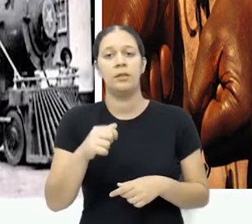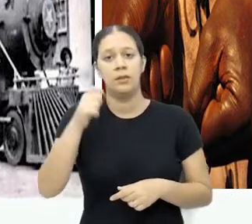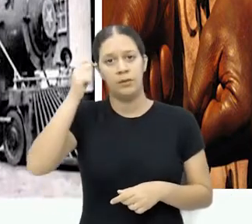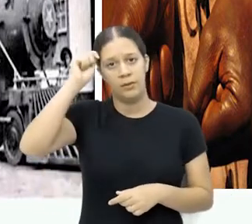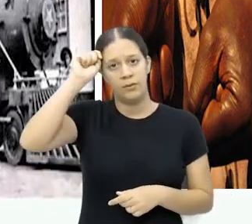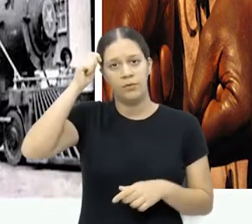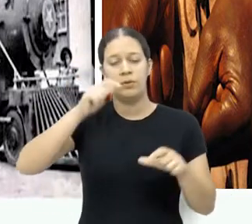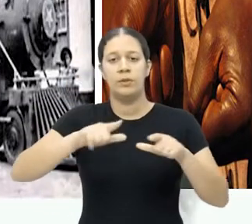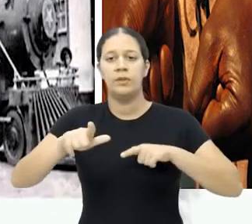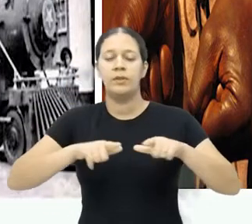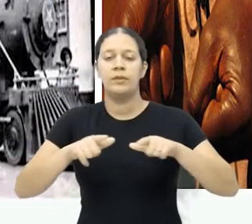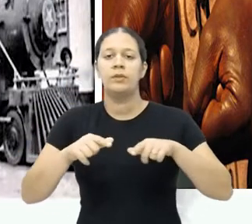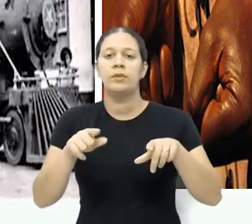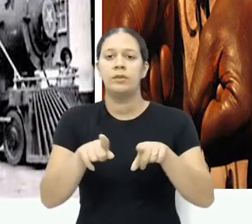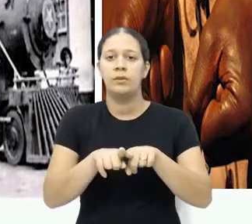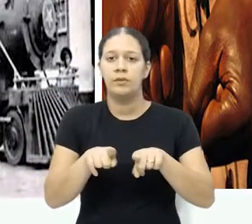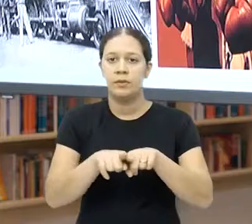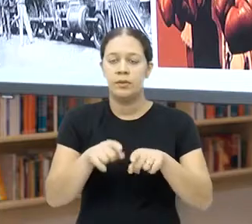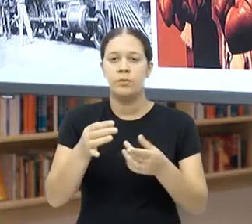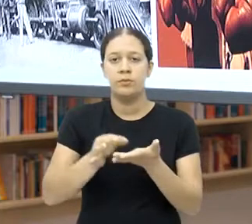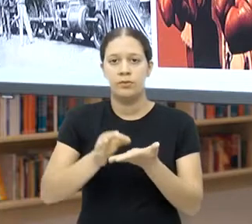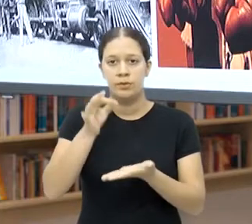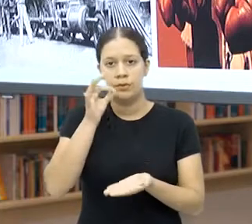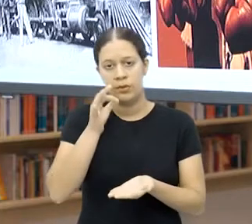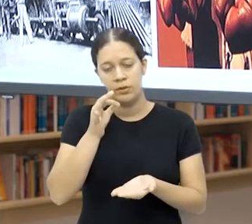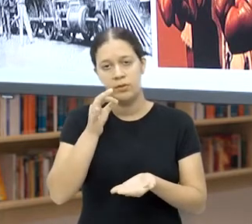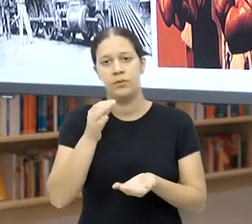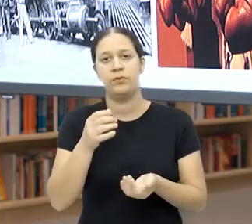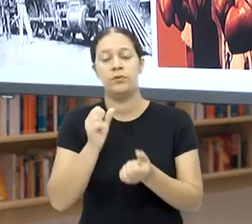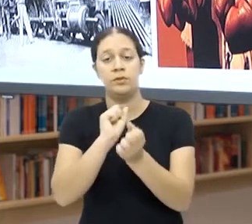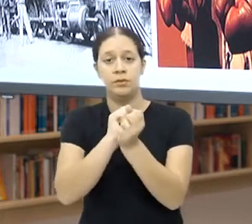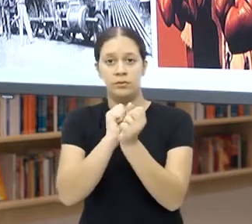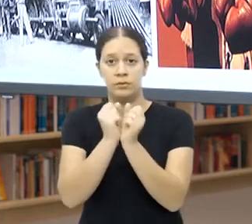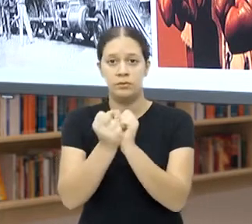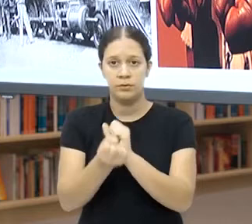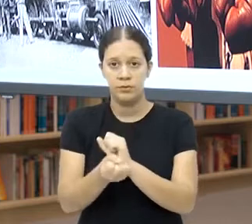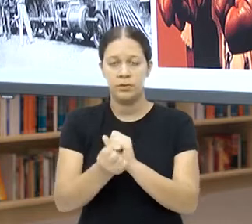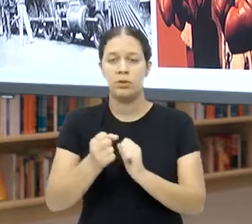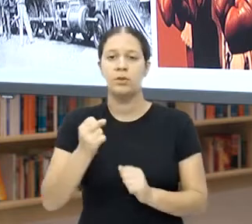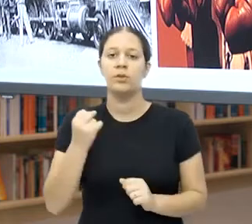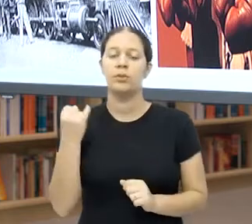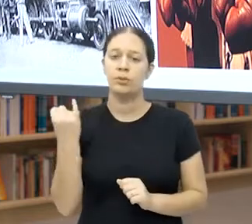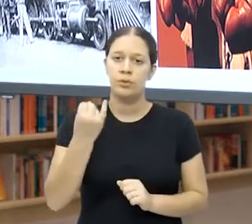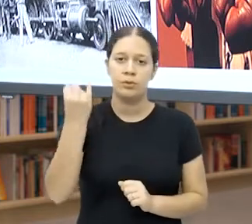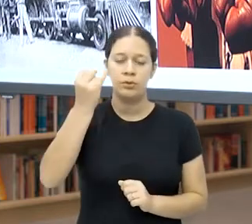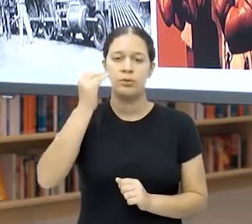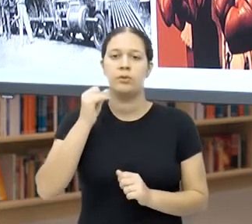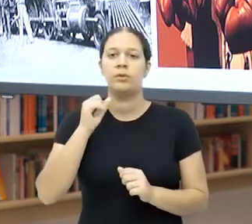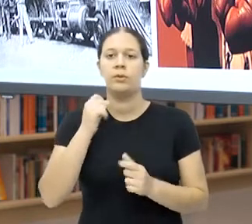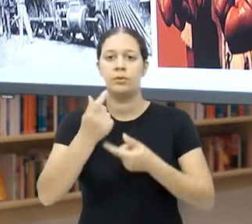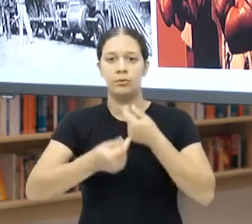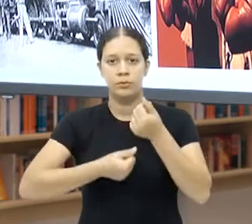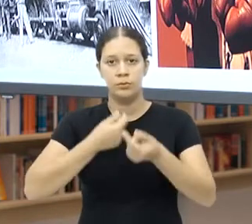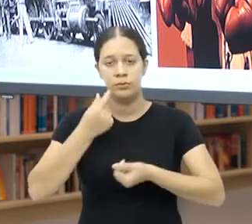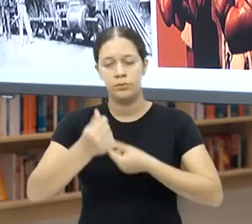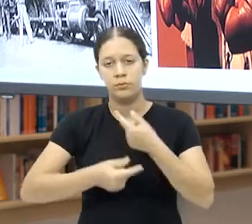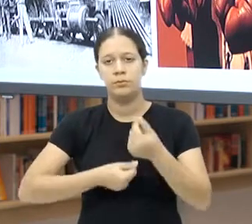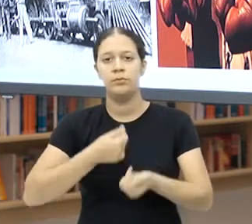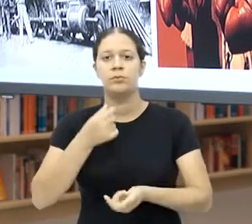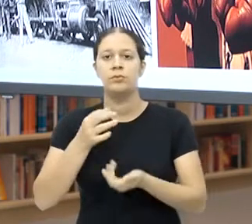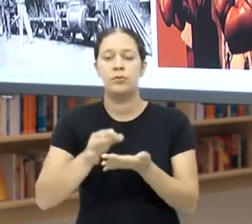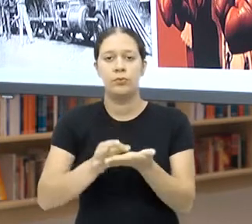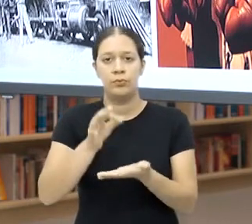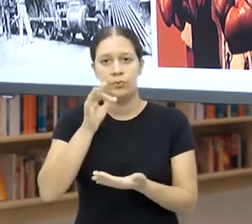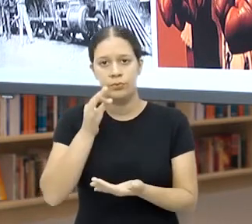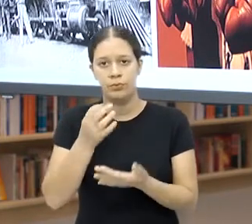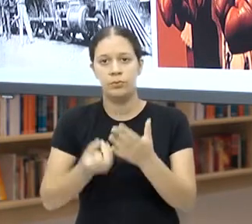certo? Trabalhava também no café. Ou seja, esse escravo foi importante para a economia do café. E esse café,